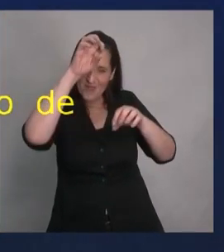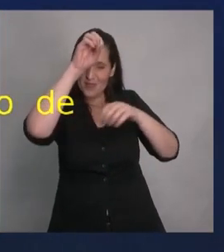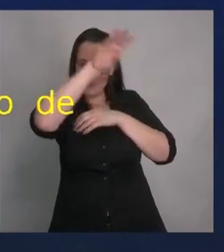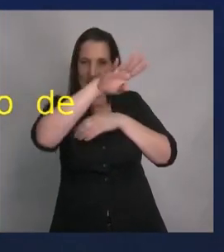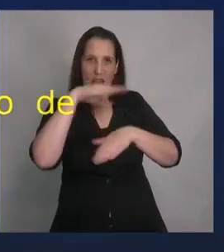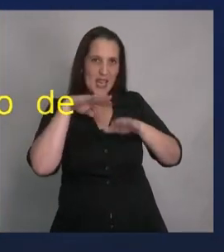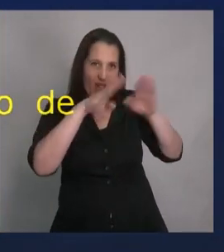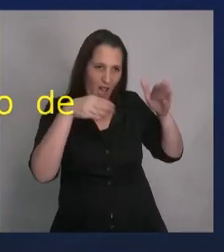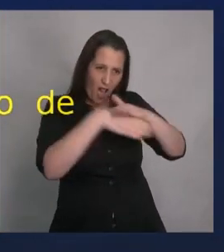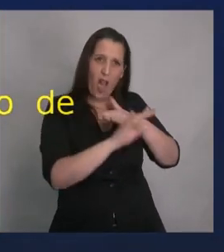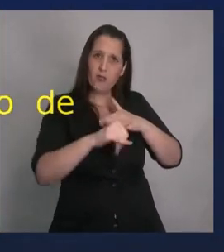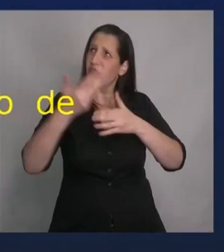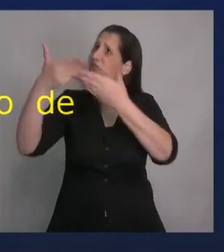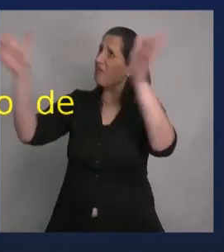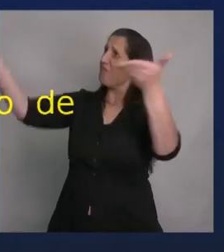companheiros,